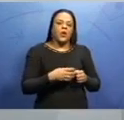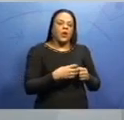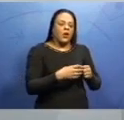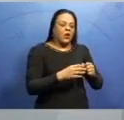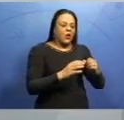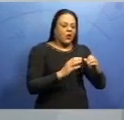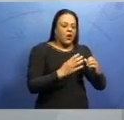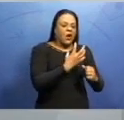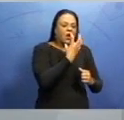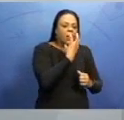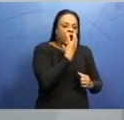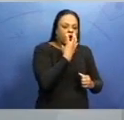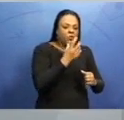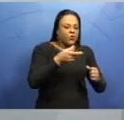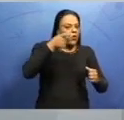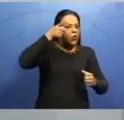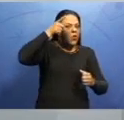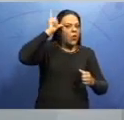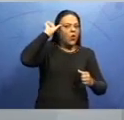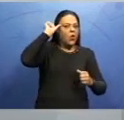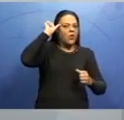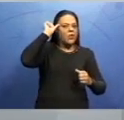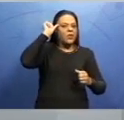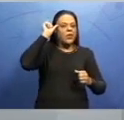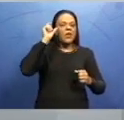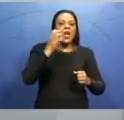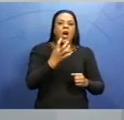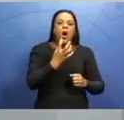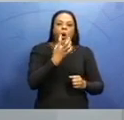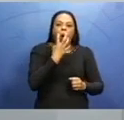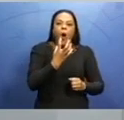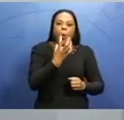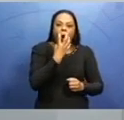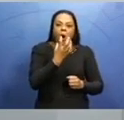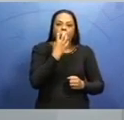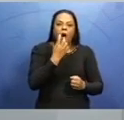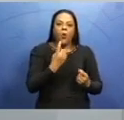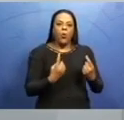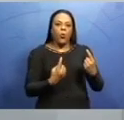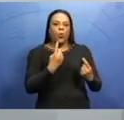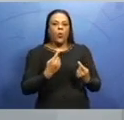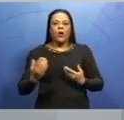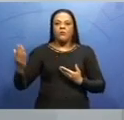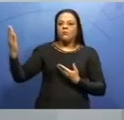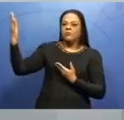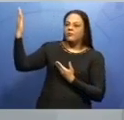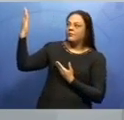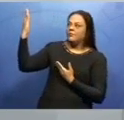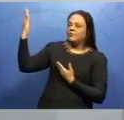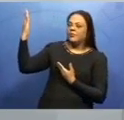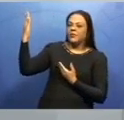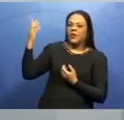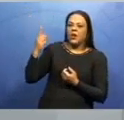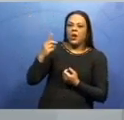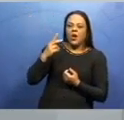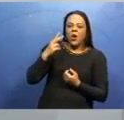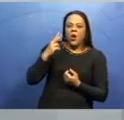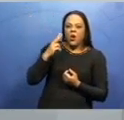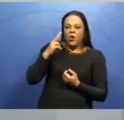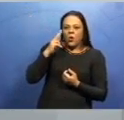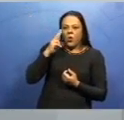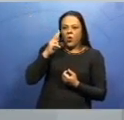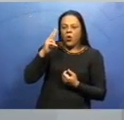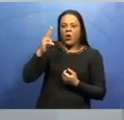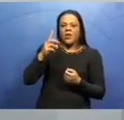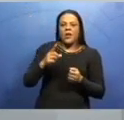portão, latiu no portão ou late no portão. Pensa bem ali, olha o ontem. Ele